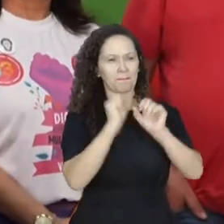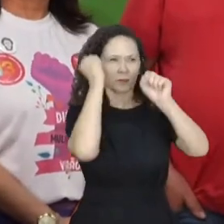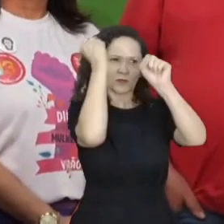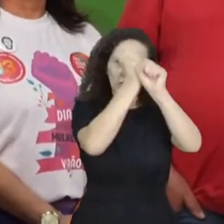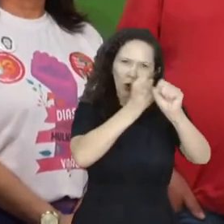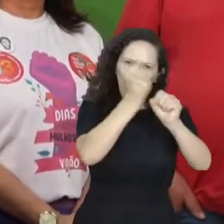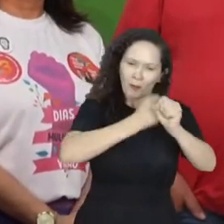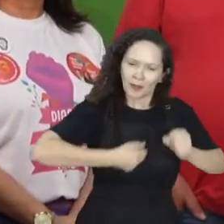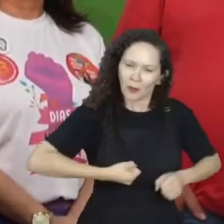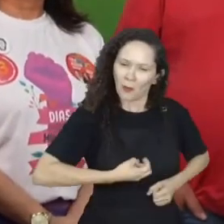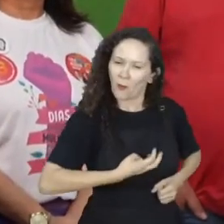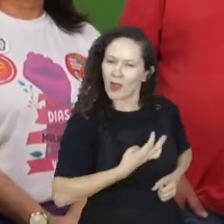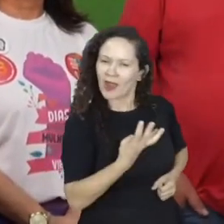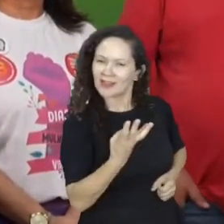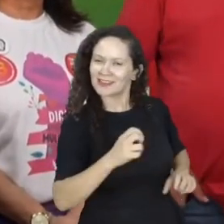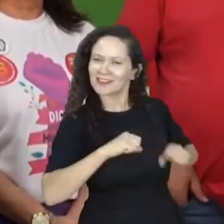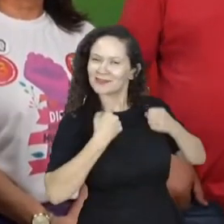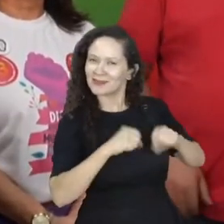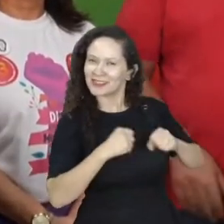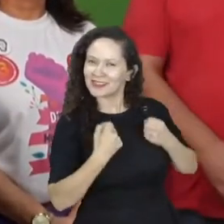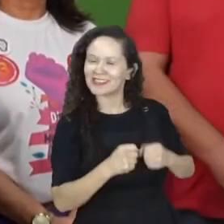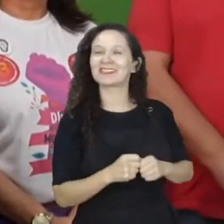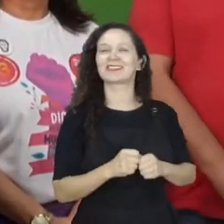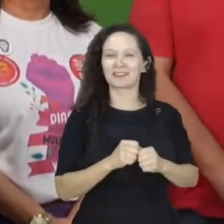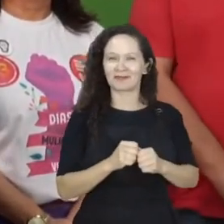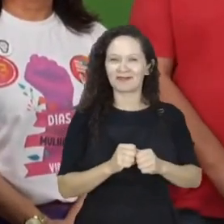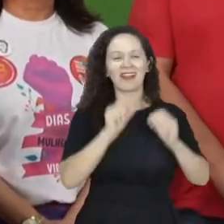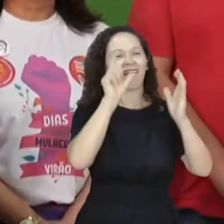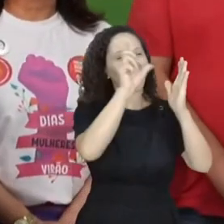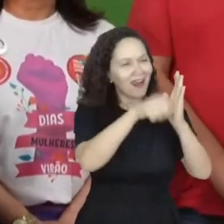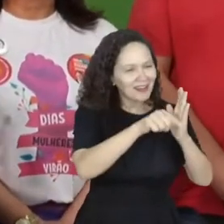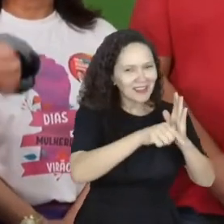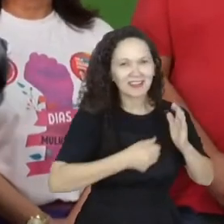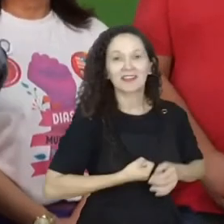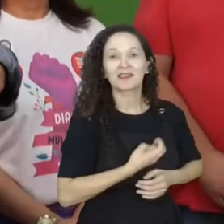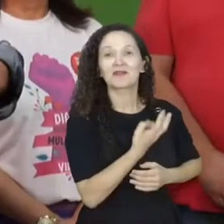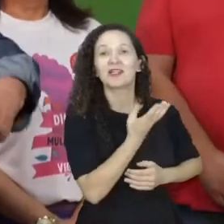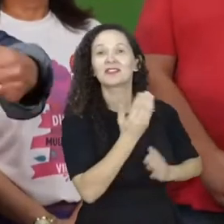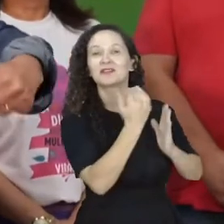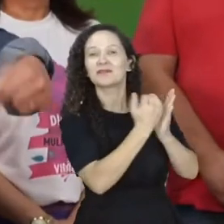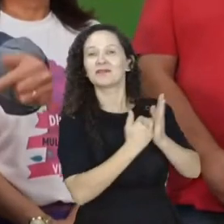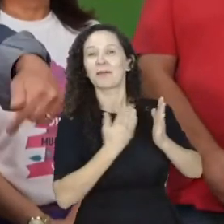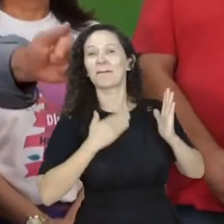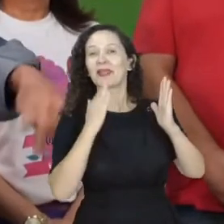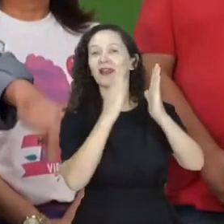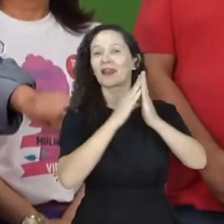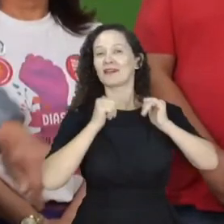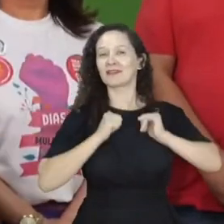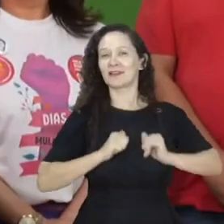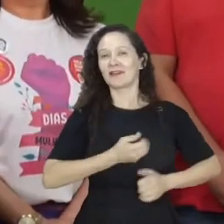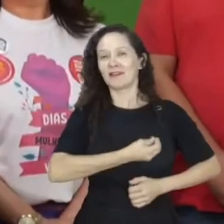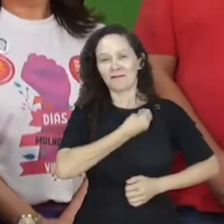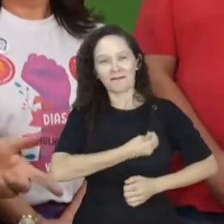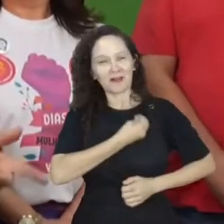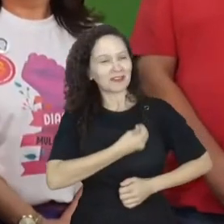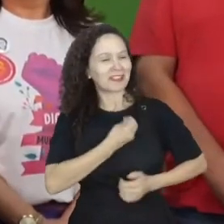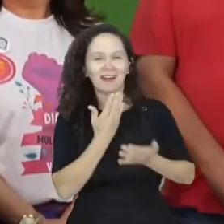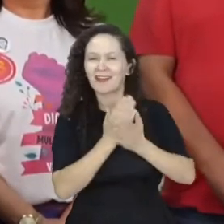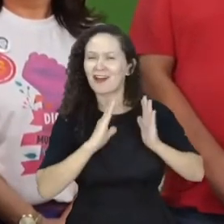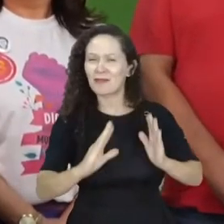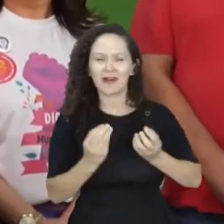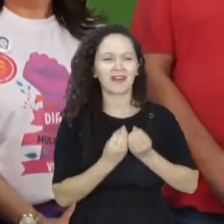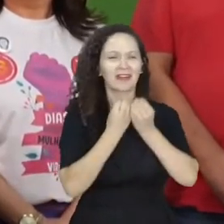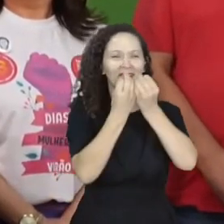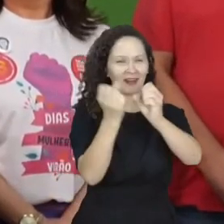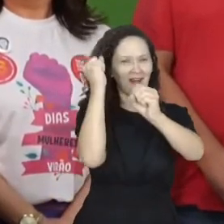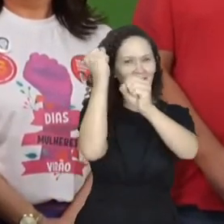que nós vamos ter que fazer, que estão paralisadas. A quantidade de mercado, minha vida, que nós deixamos, sabe, quase pronta para ser entregue, que